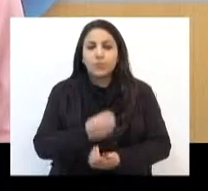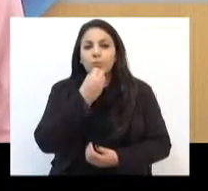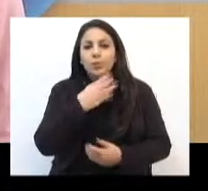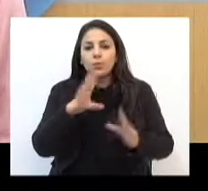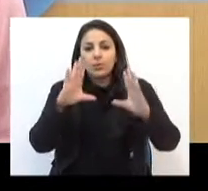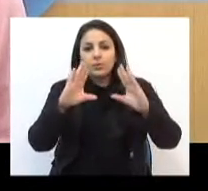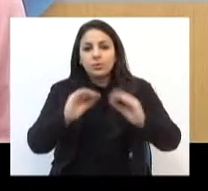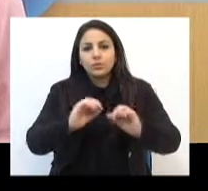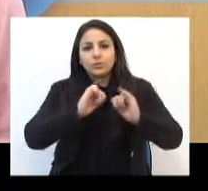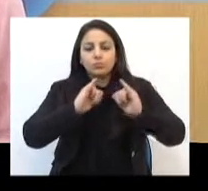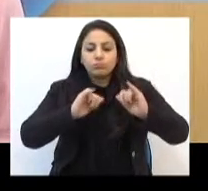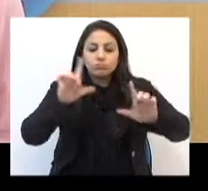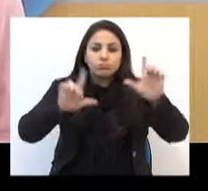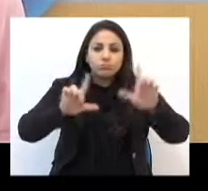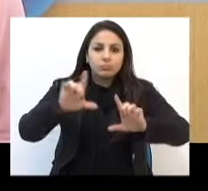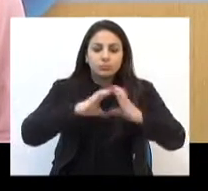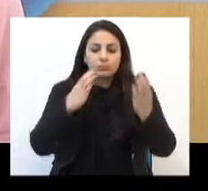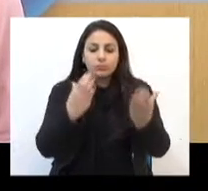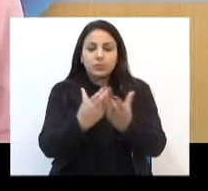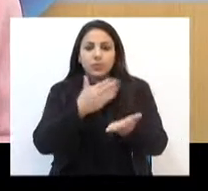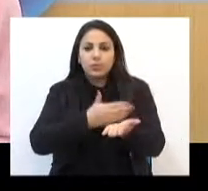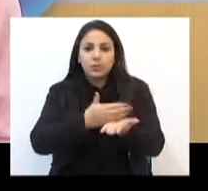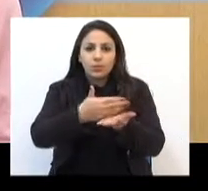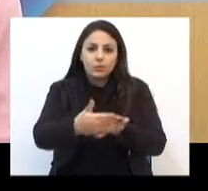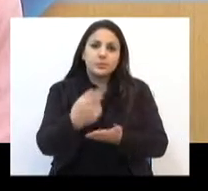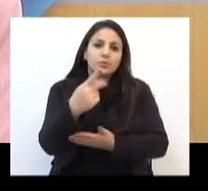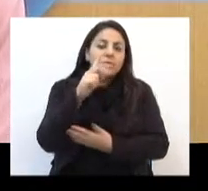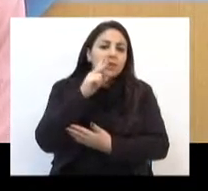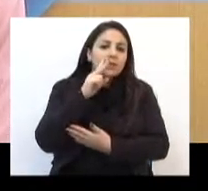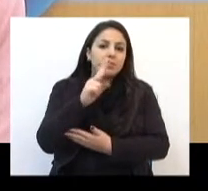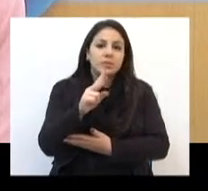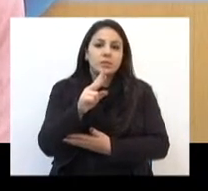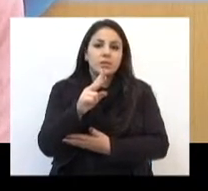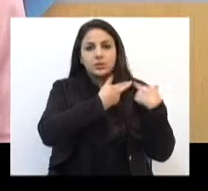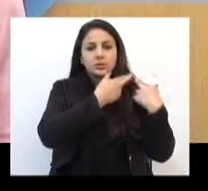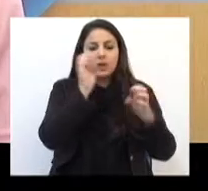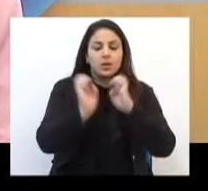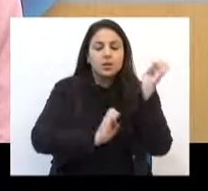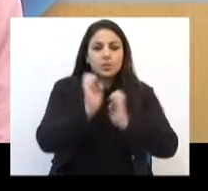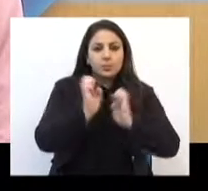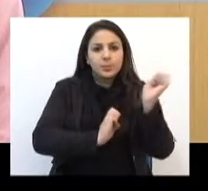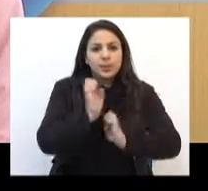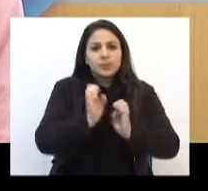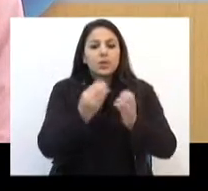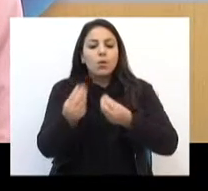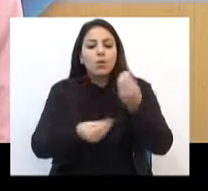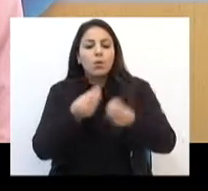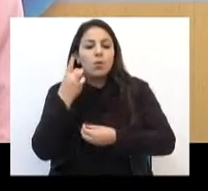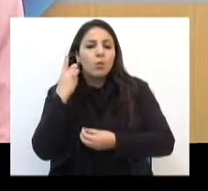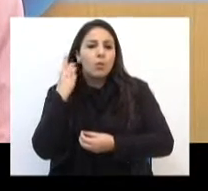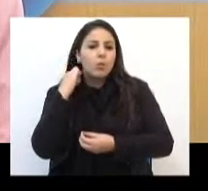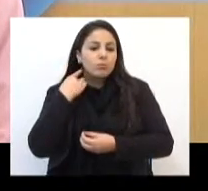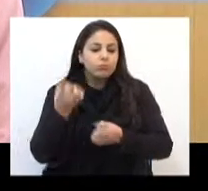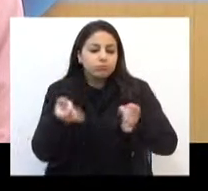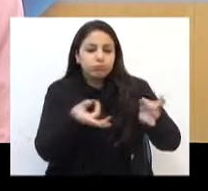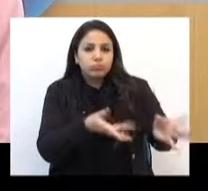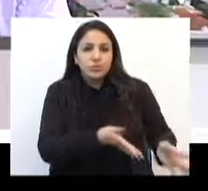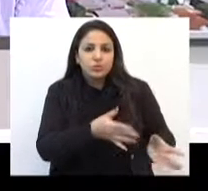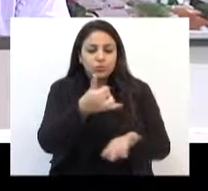Boa noite, o Jornal da Câmara está começando e você vai ver. Definido o cronograma de trabalho para a análise